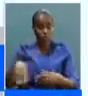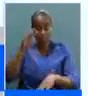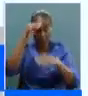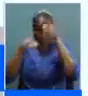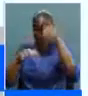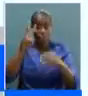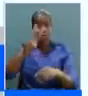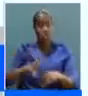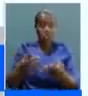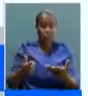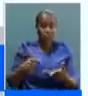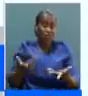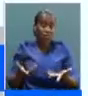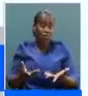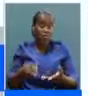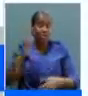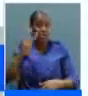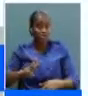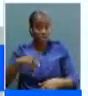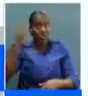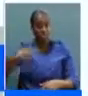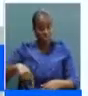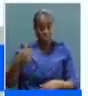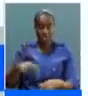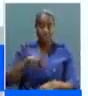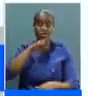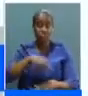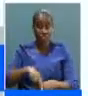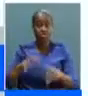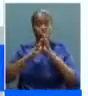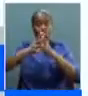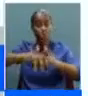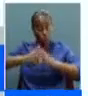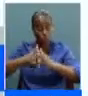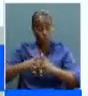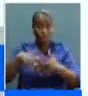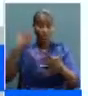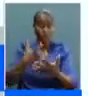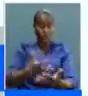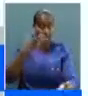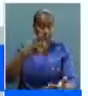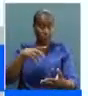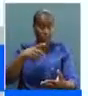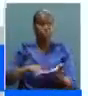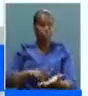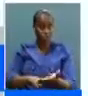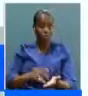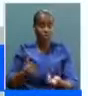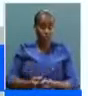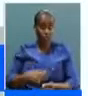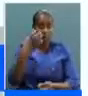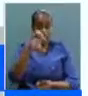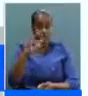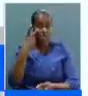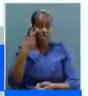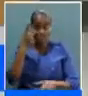terceiro, afinal a terceira é que é de vez, era para ter respostas estruturadas, com impacto concreto no país, na vida